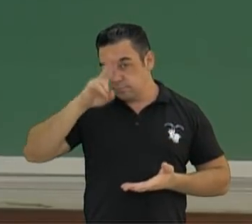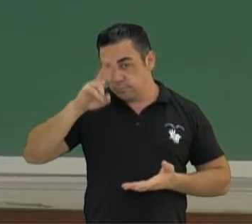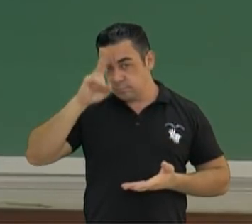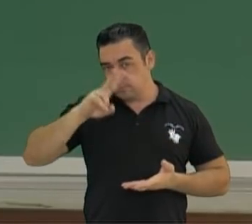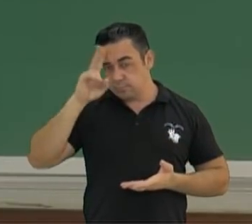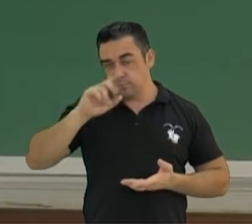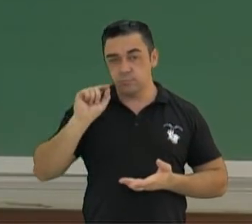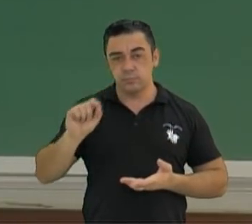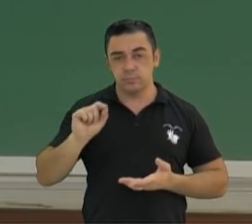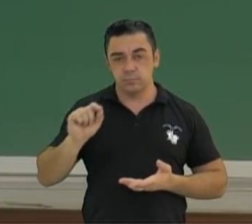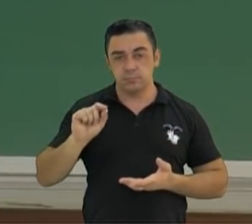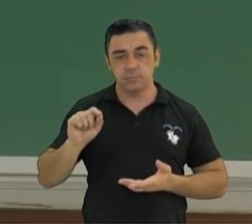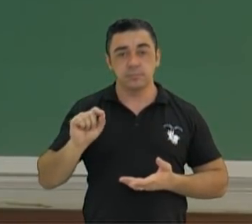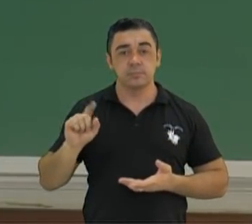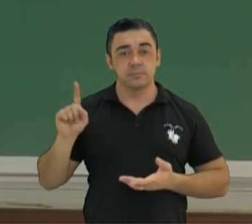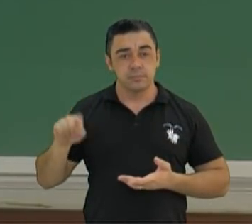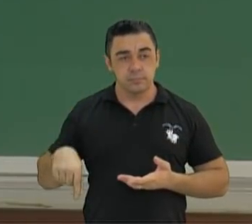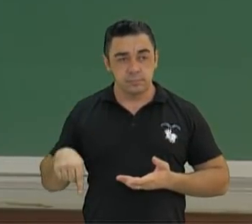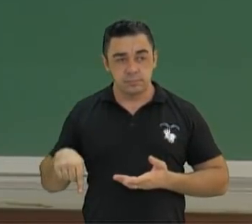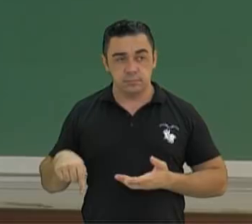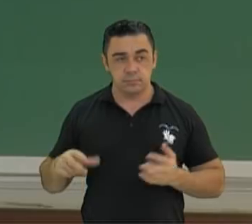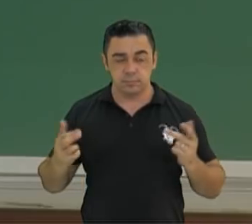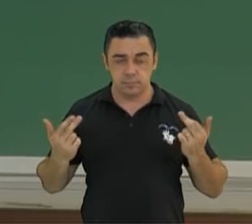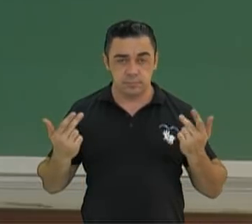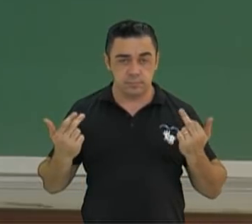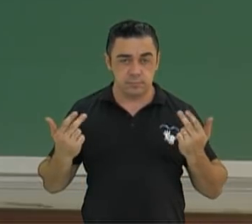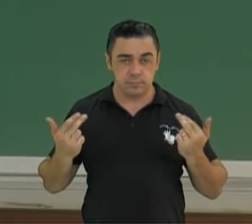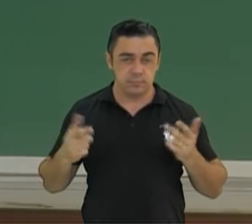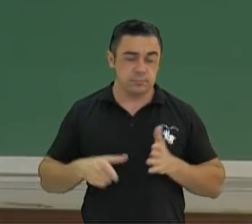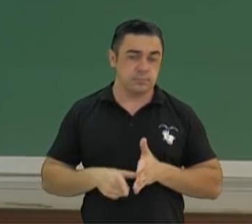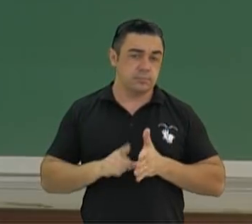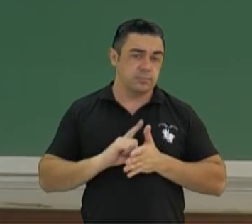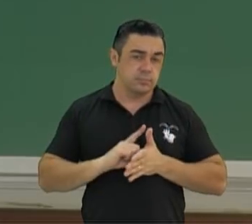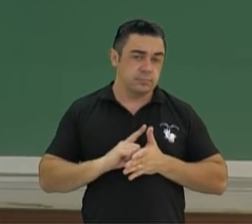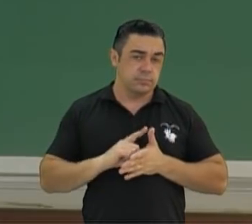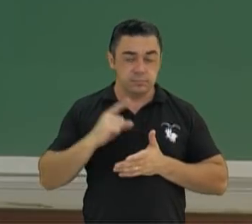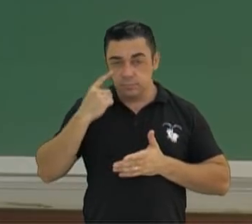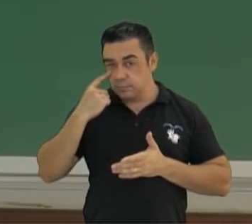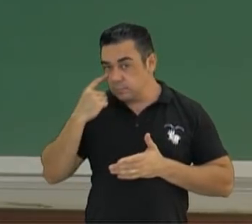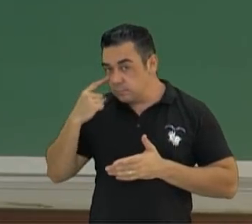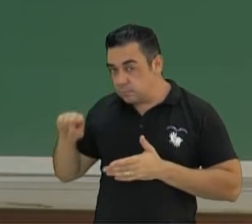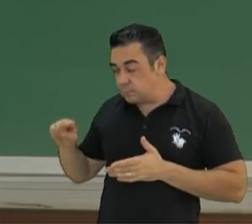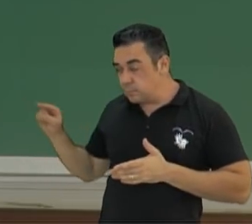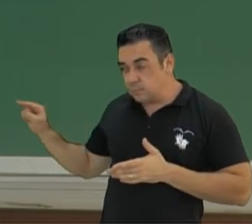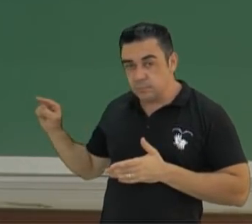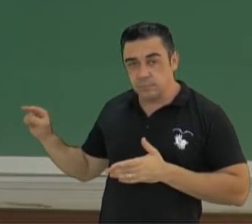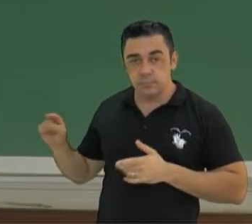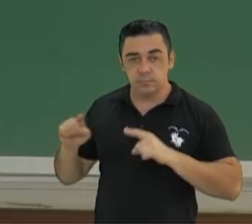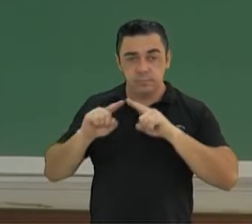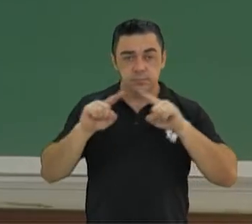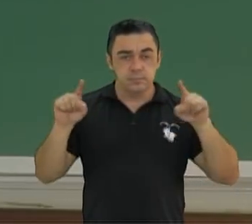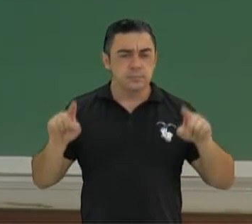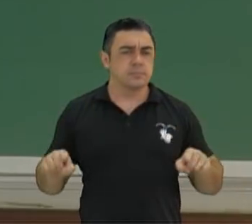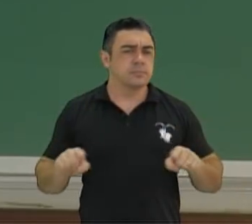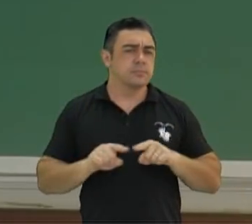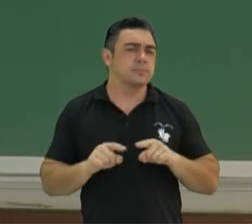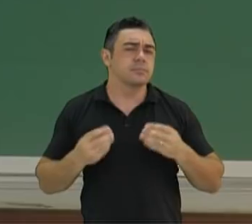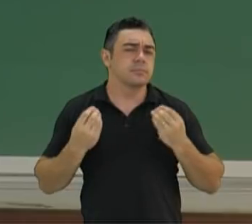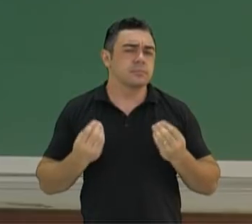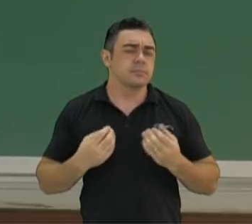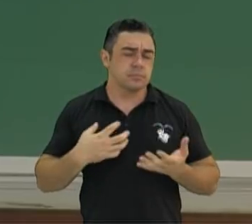O que a gente tem que fazer aqui, ó? Igual o exercício anterior. Olhar essa caixa, como que ela